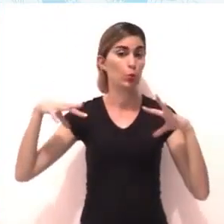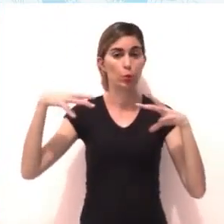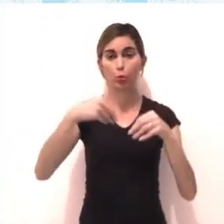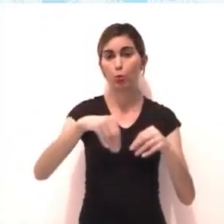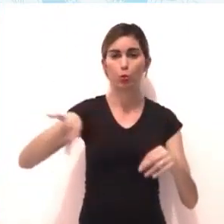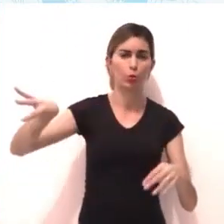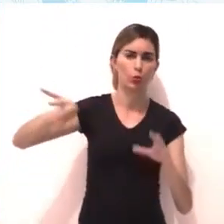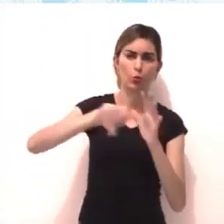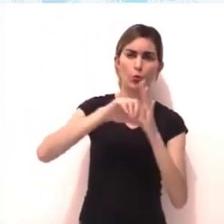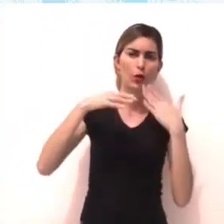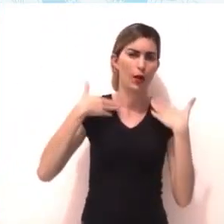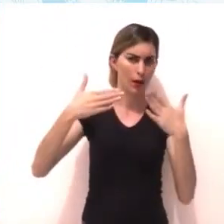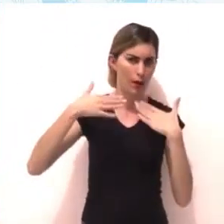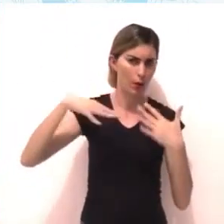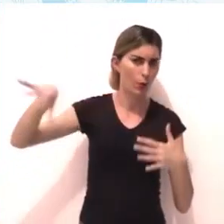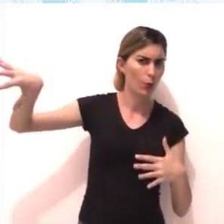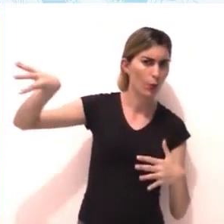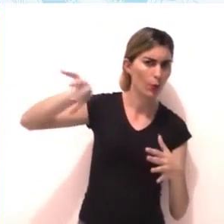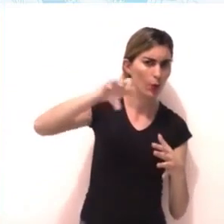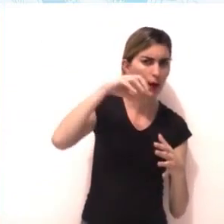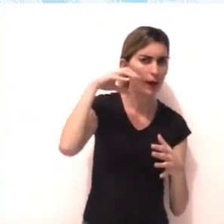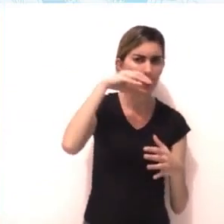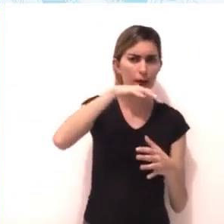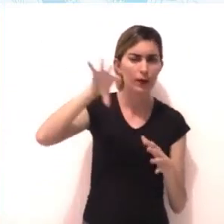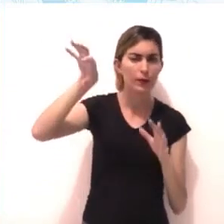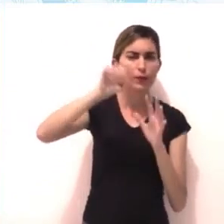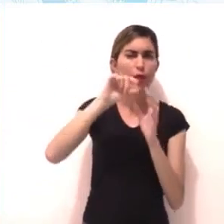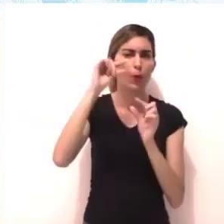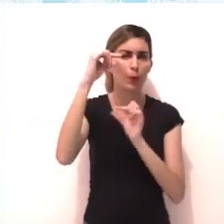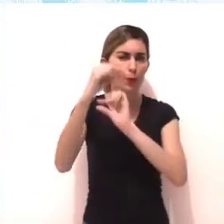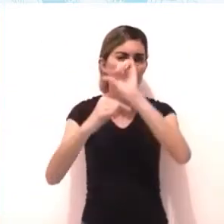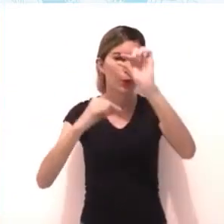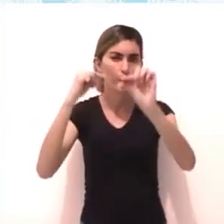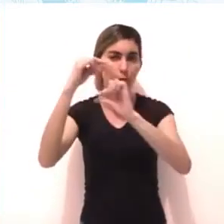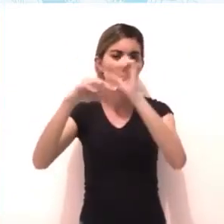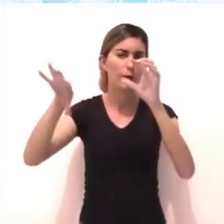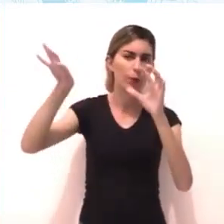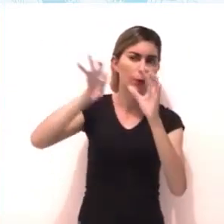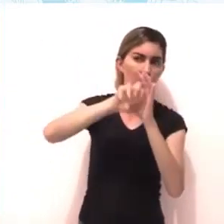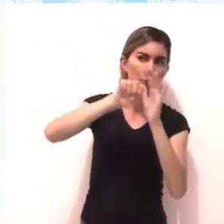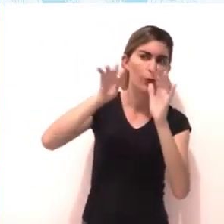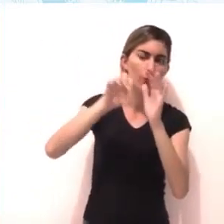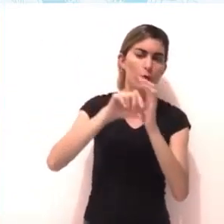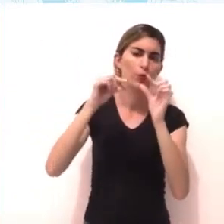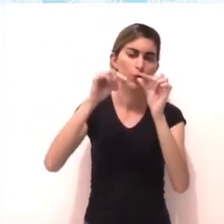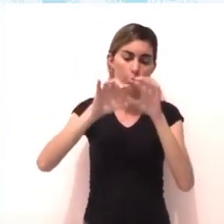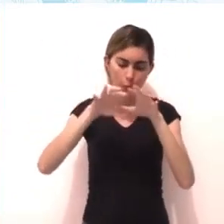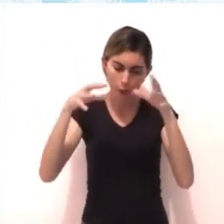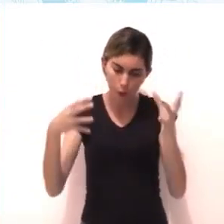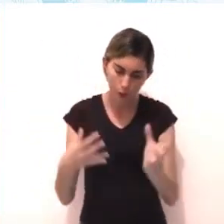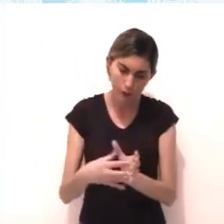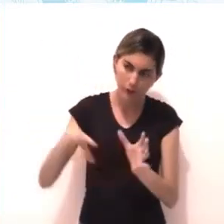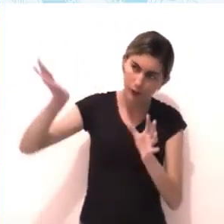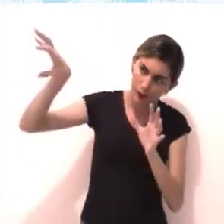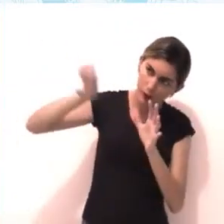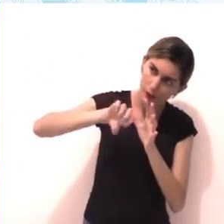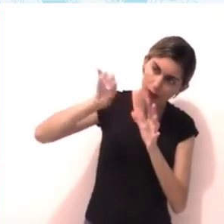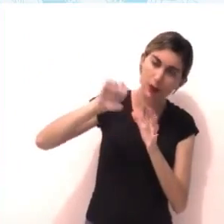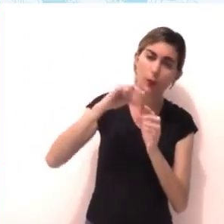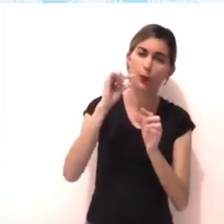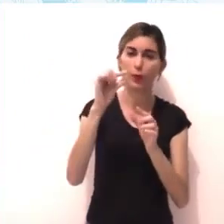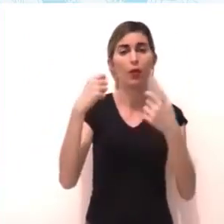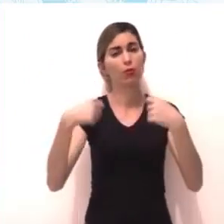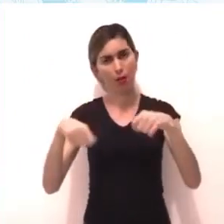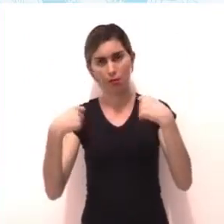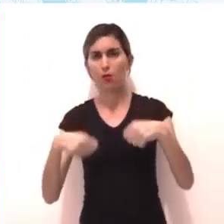todo o calor. O efeito estufa, ele consegue guardar um pouquinho de calor dentro do nosso planeta, um calor que é necessário